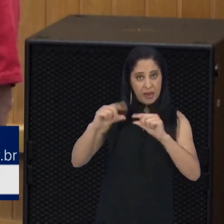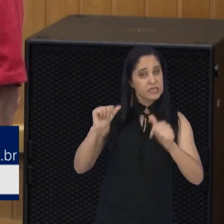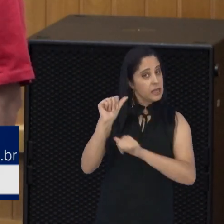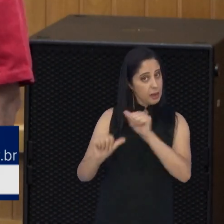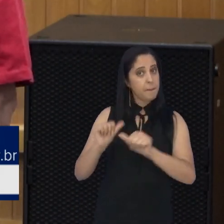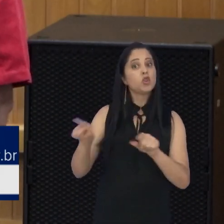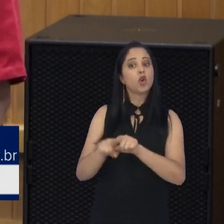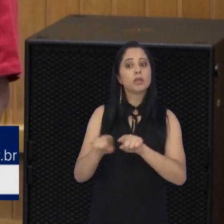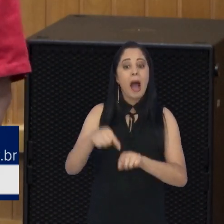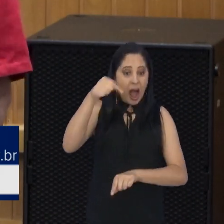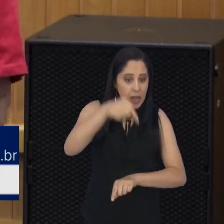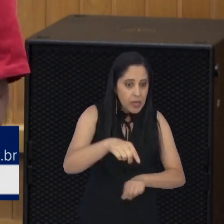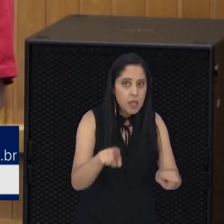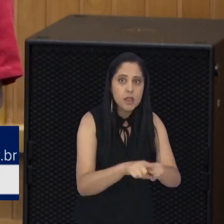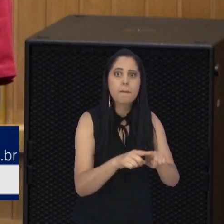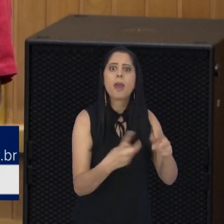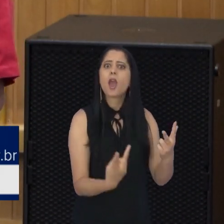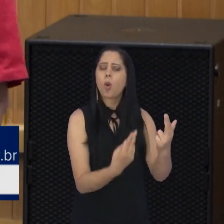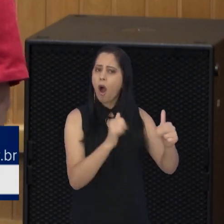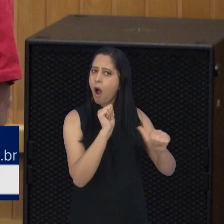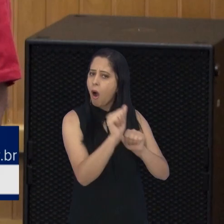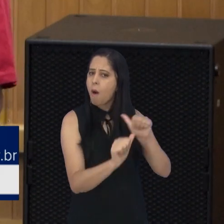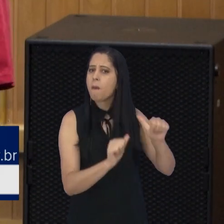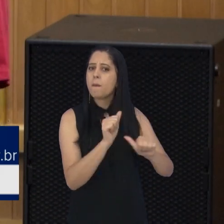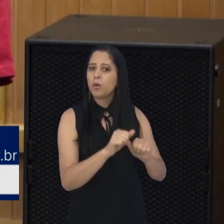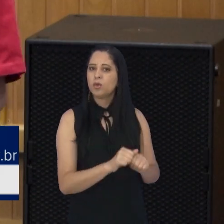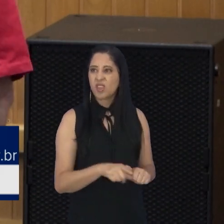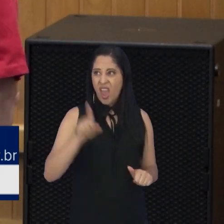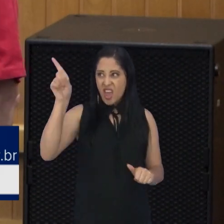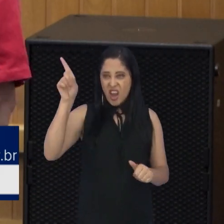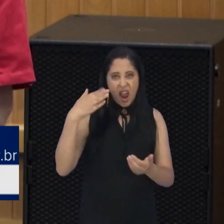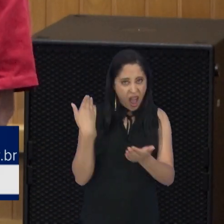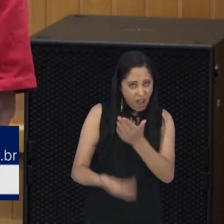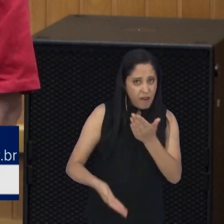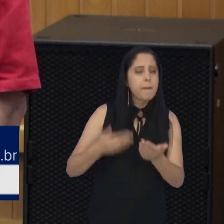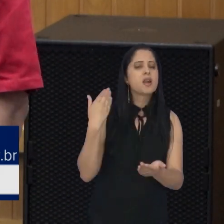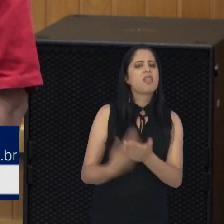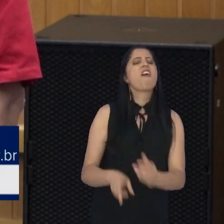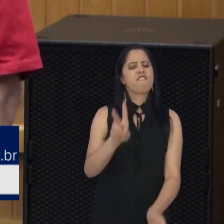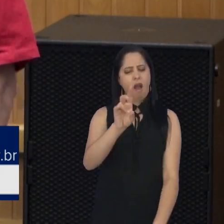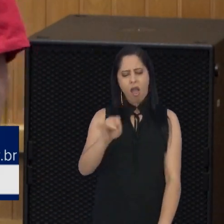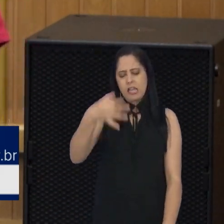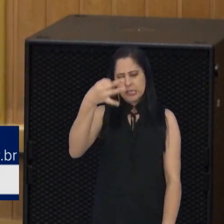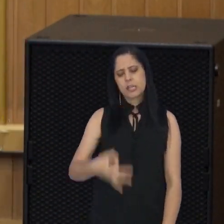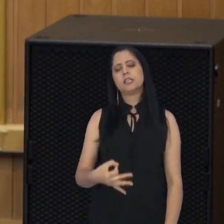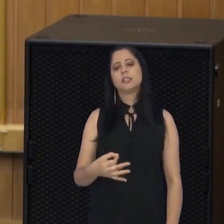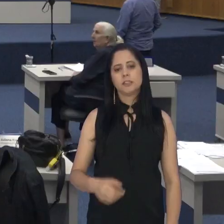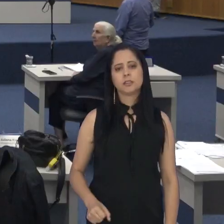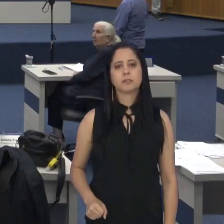também. Aqui também o mocinho lá vai perder também, pode ter certeza.